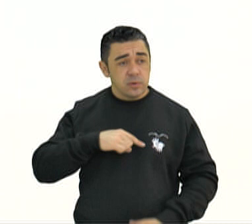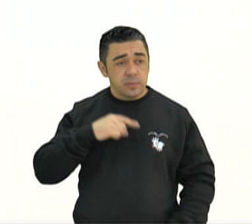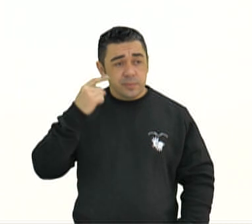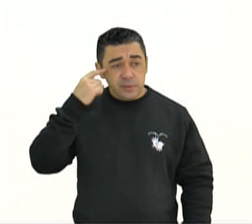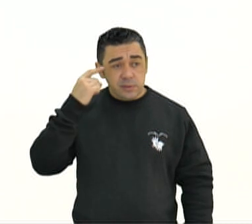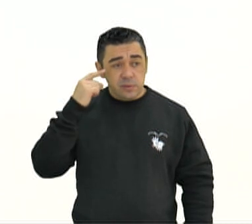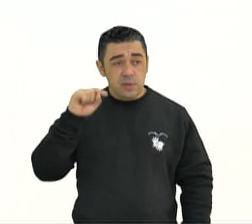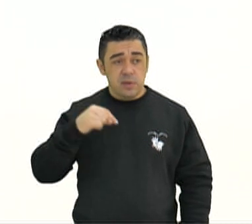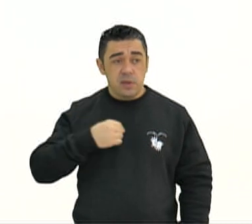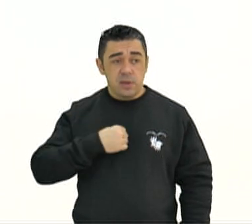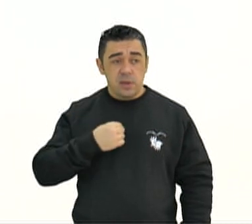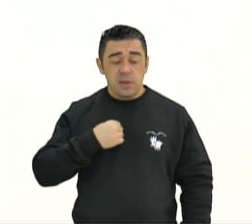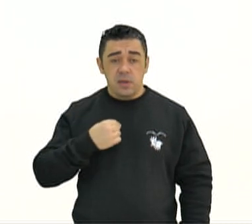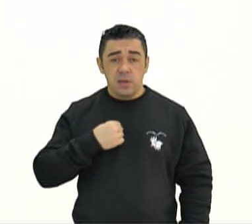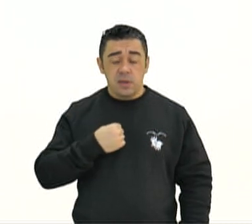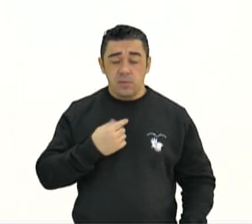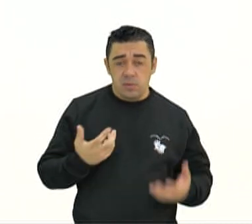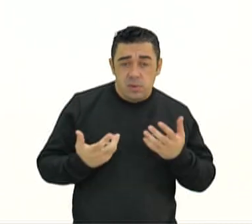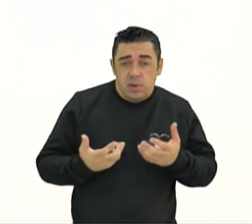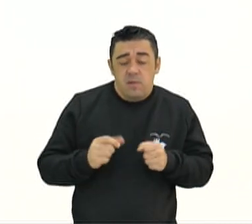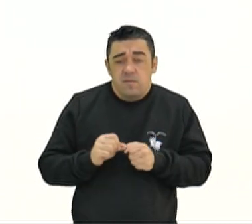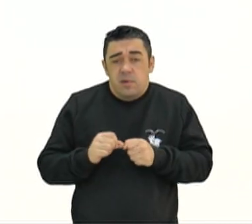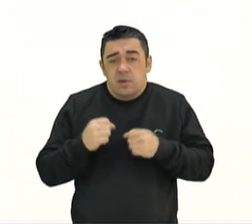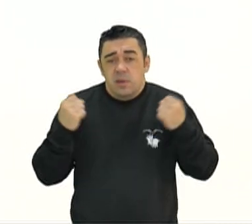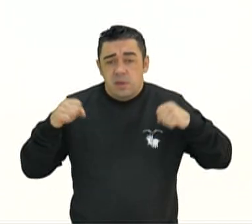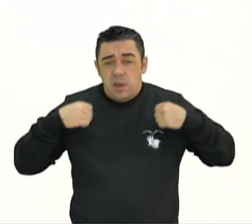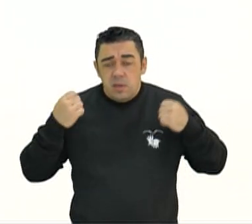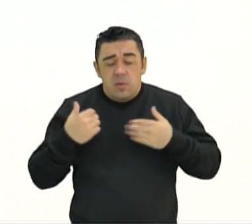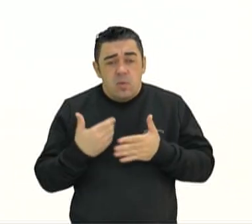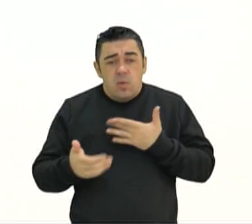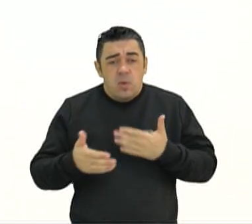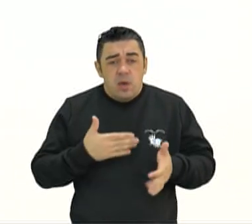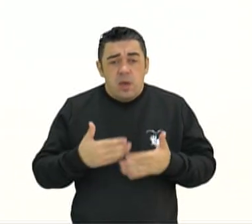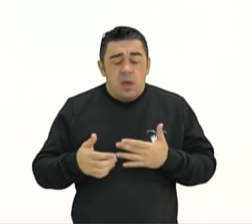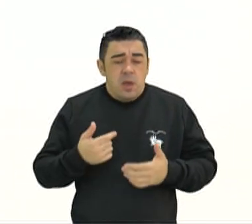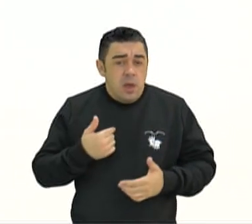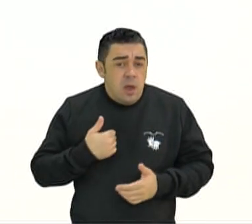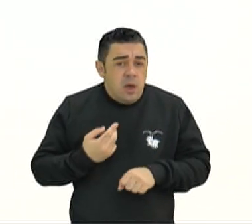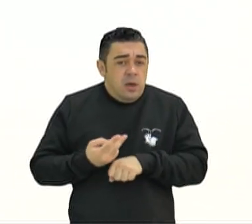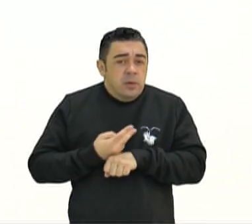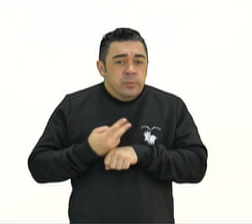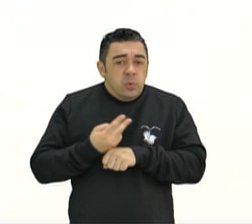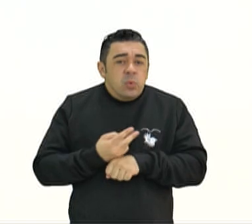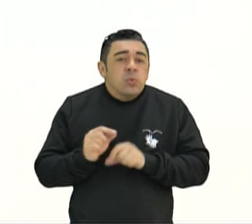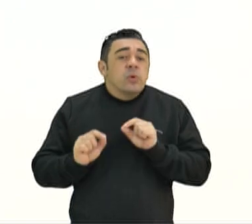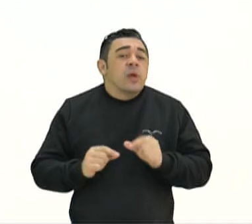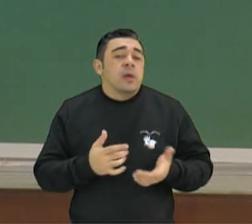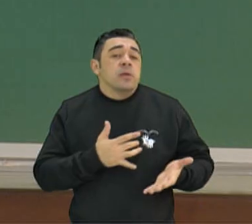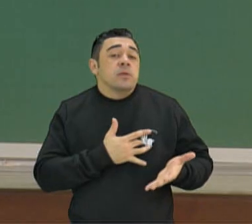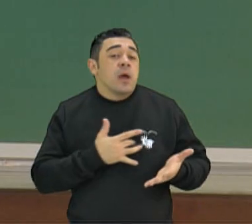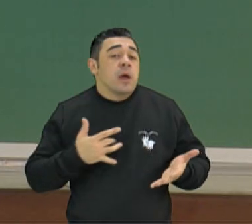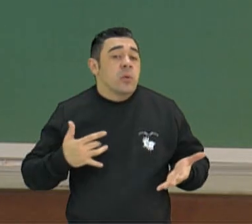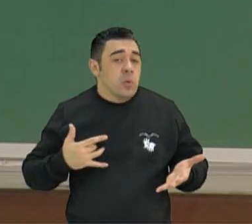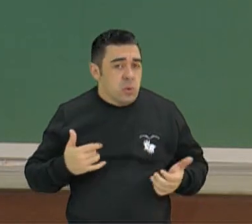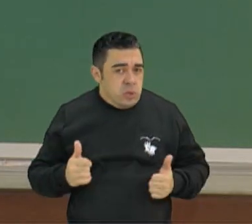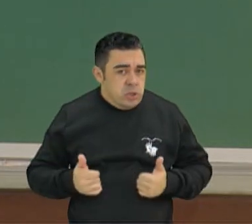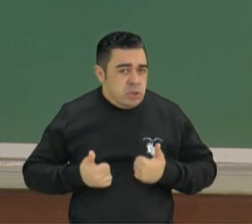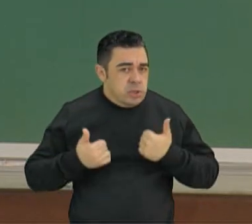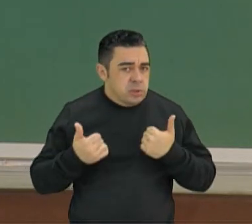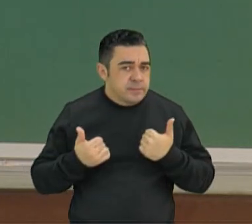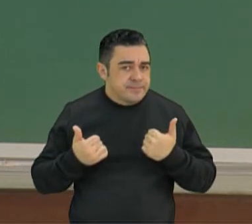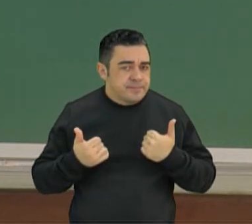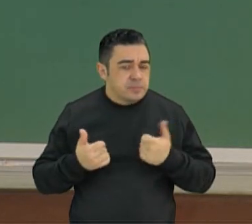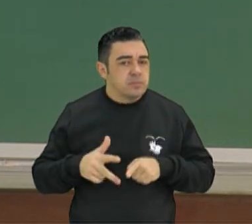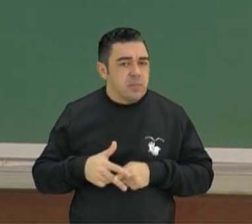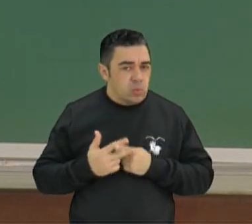pensar, quando eu busco uma atividade física ou um exercício, eu faço essa busca pensando na saúde, então a